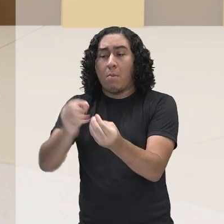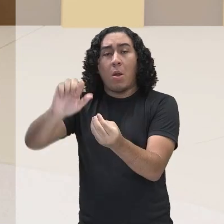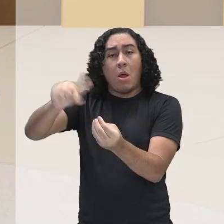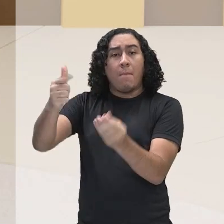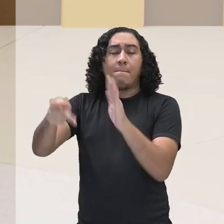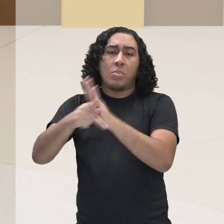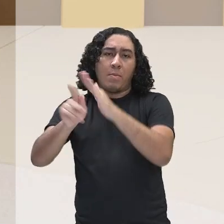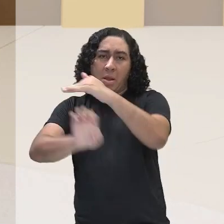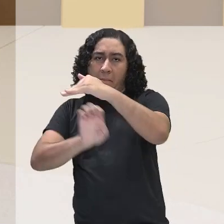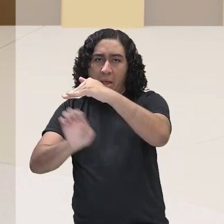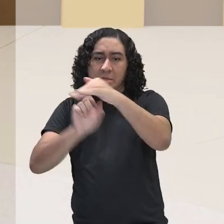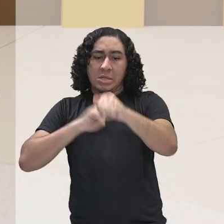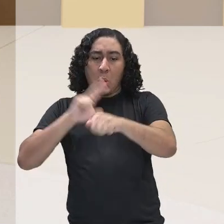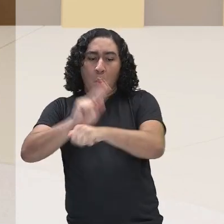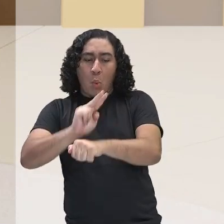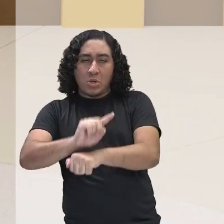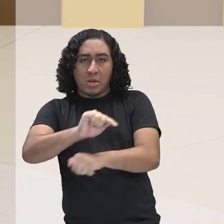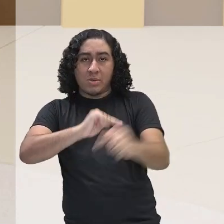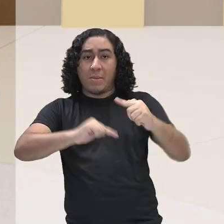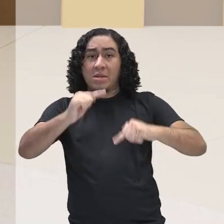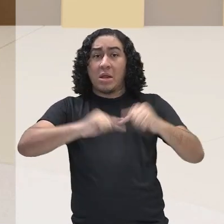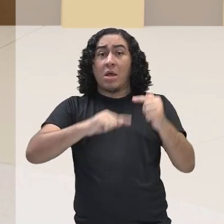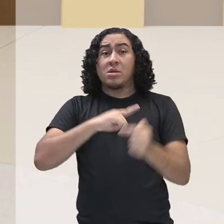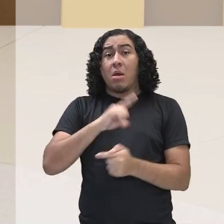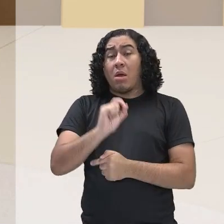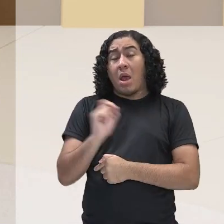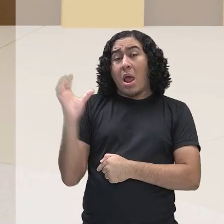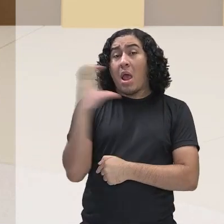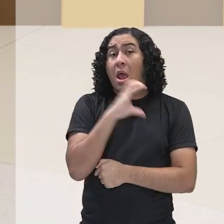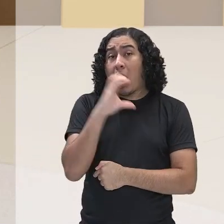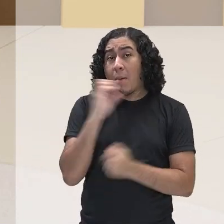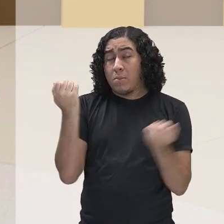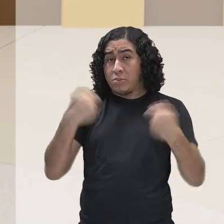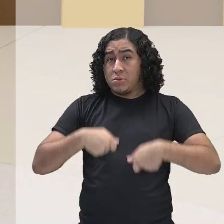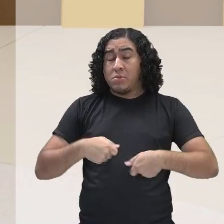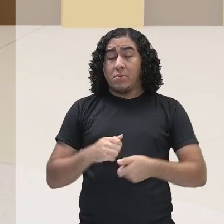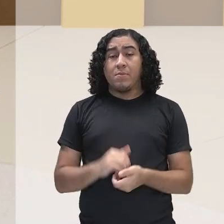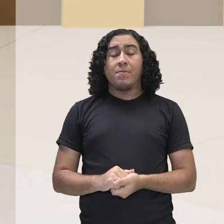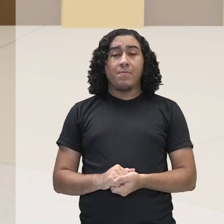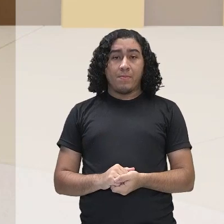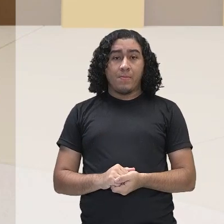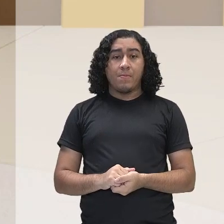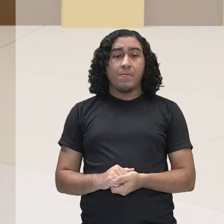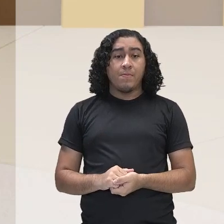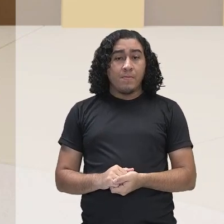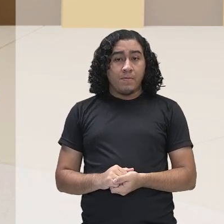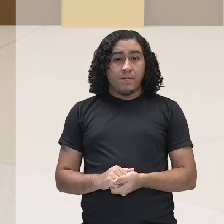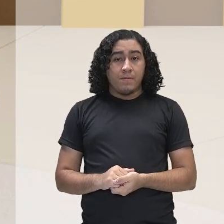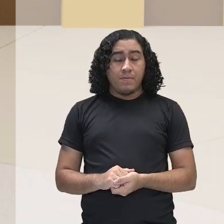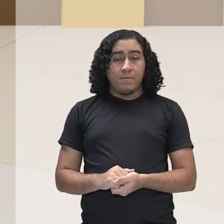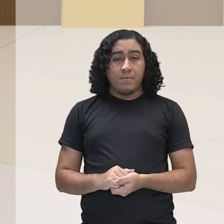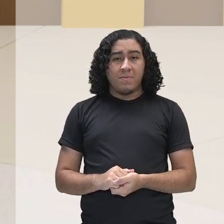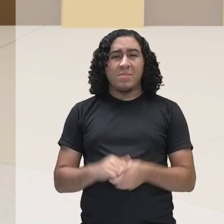nós daremos um destino melhor e ganharemos tempo, otimizaremos tempo. E aí tem aquela expressão bem antiga que diz